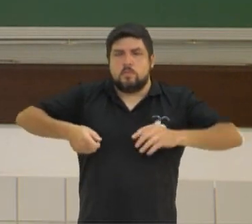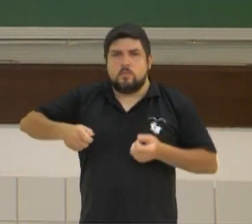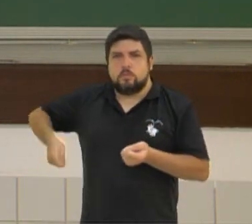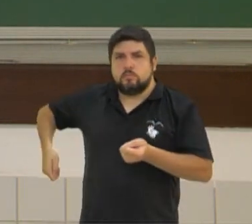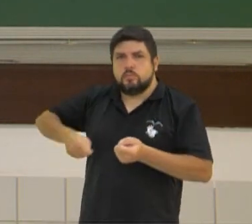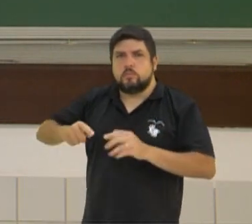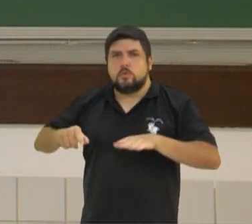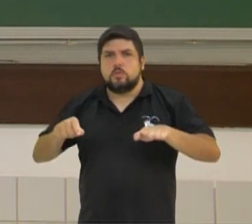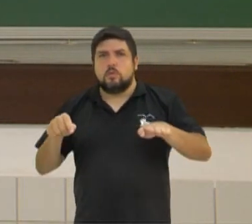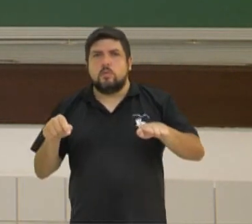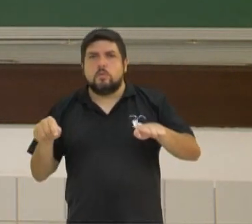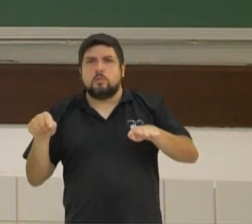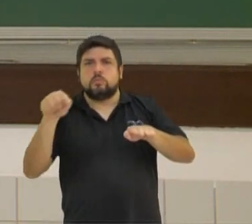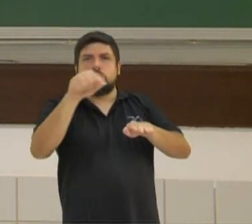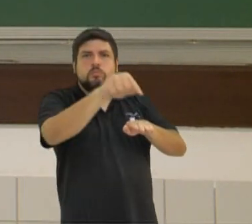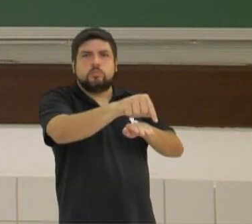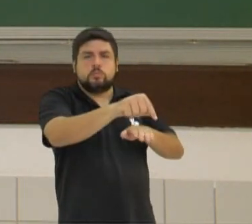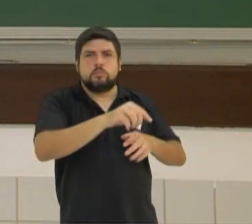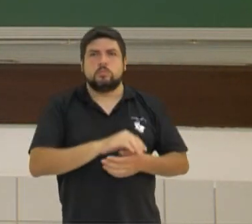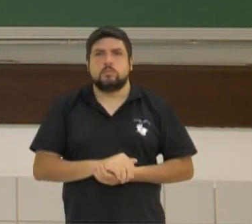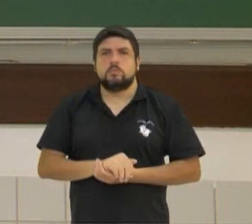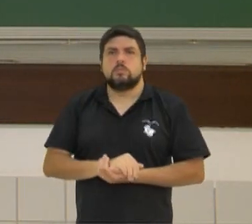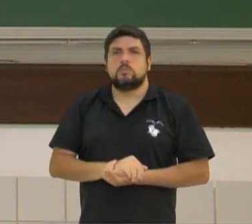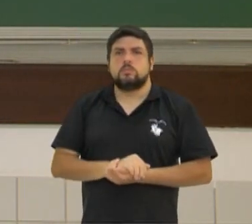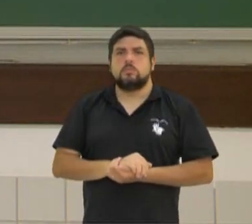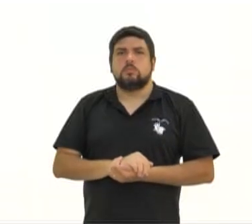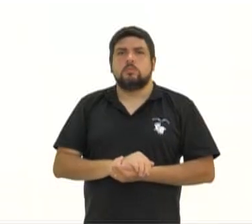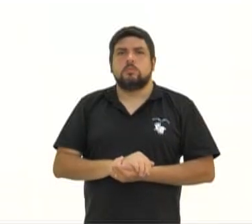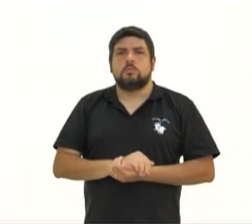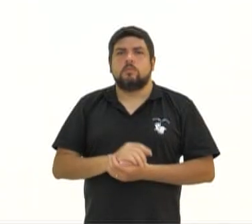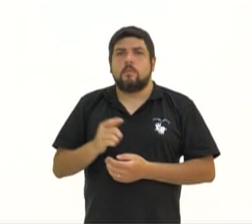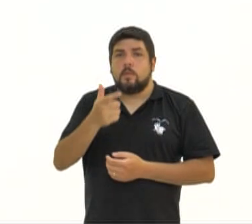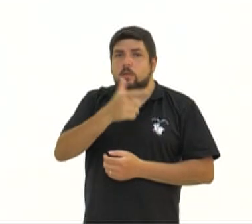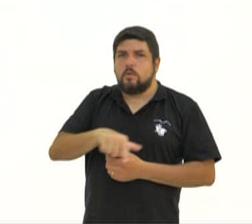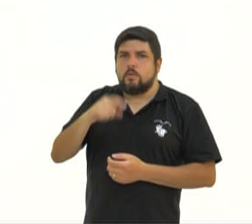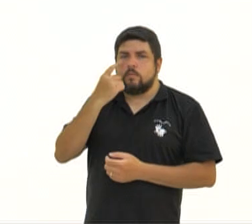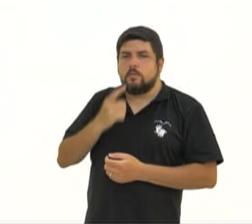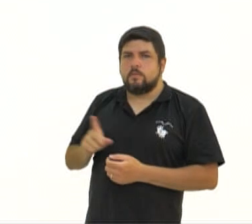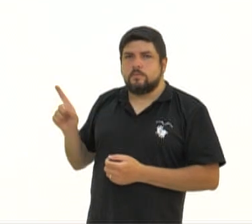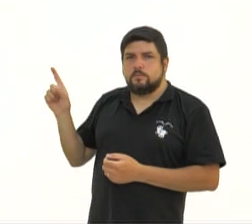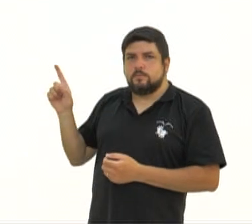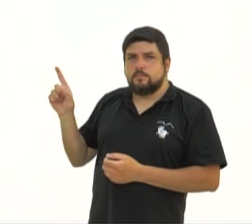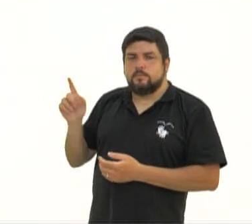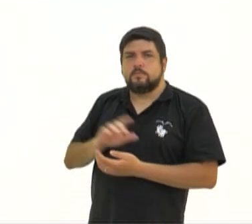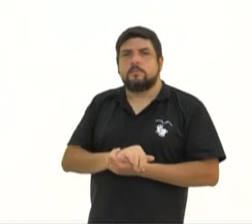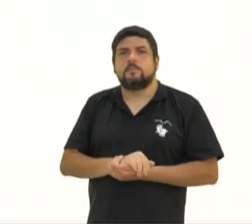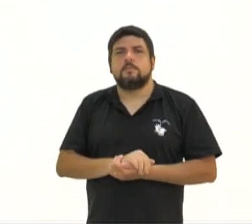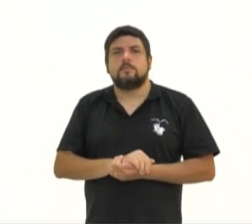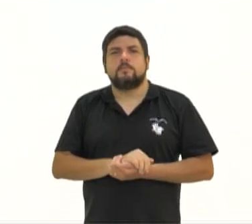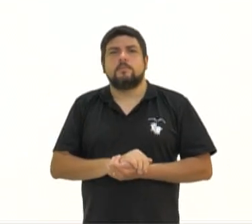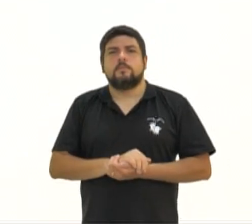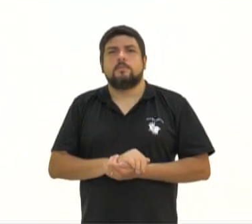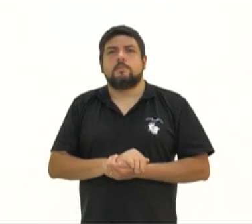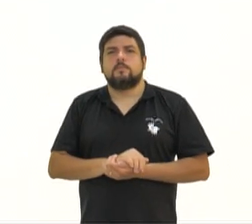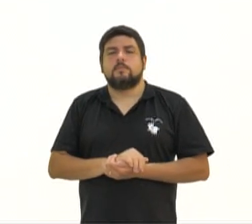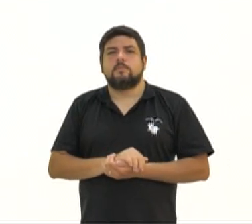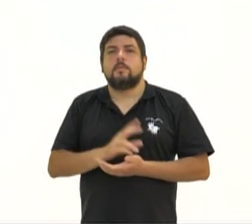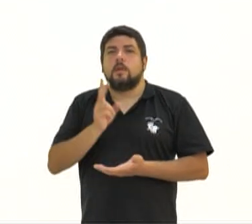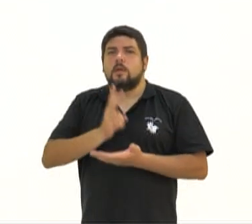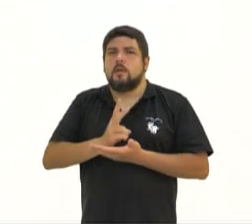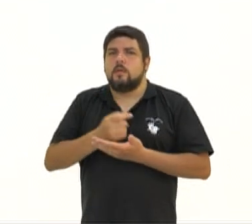cruzado. Aqui novamente a quadra para vocês, né? Então está retratado aqui. A quadra sempre tem o desenho de duplas